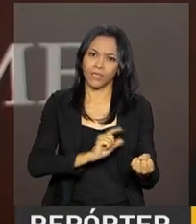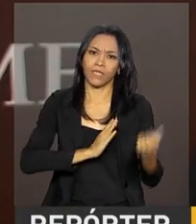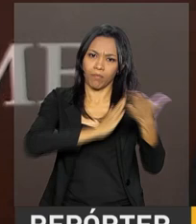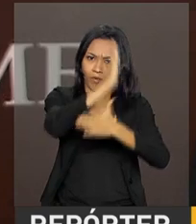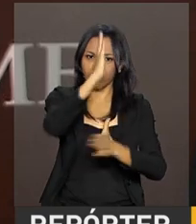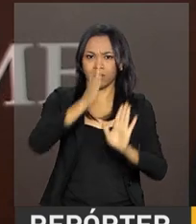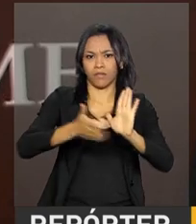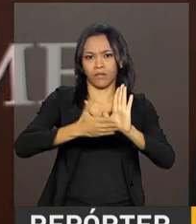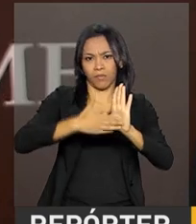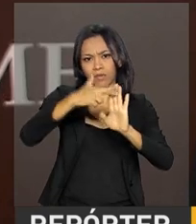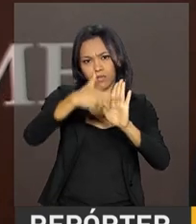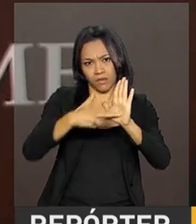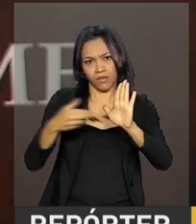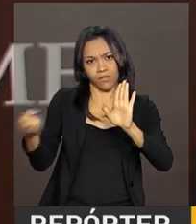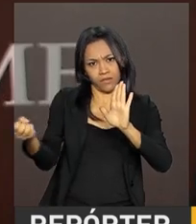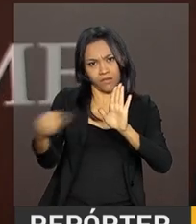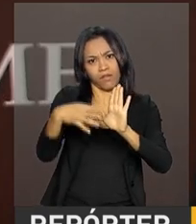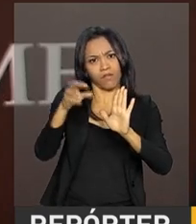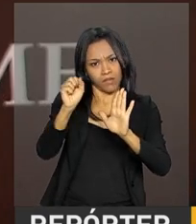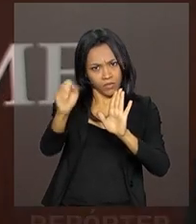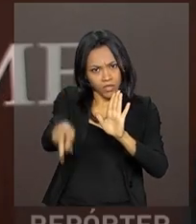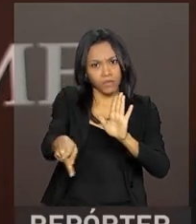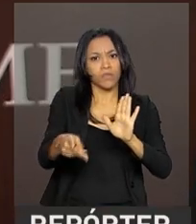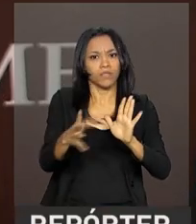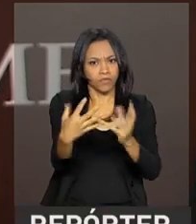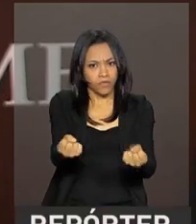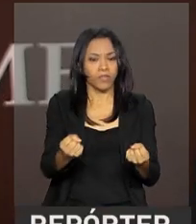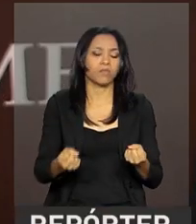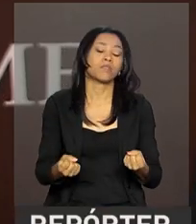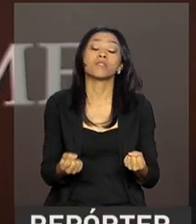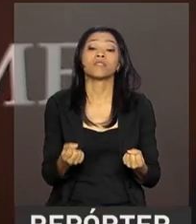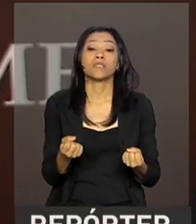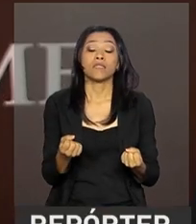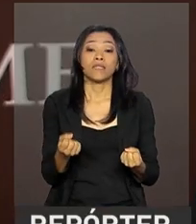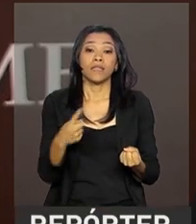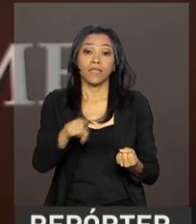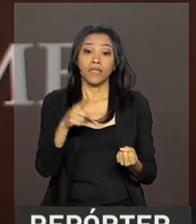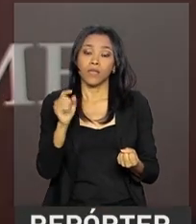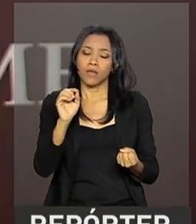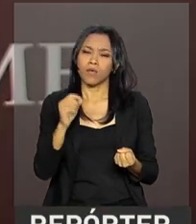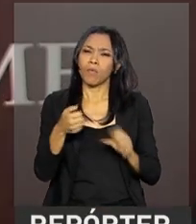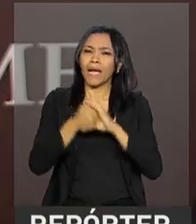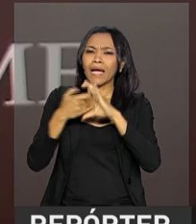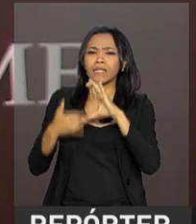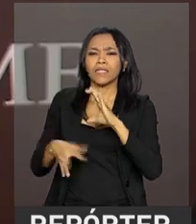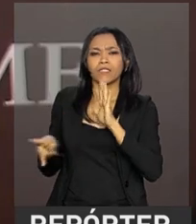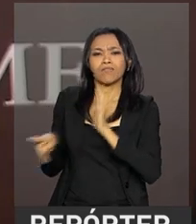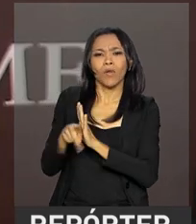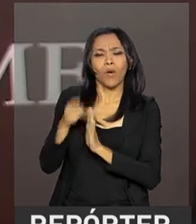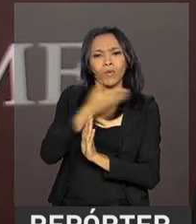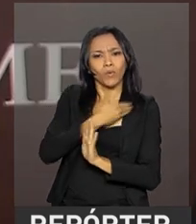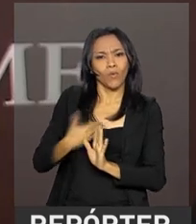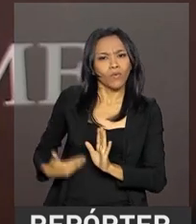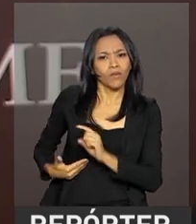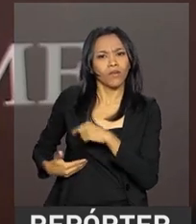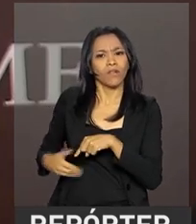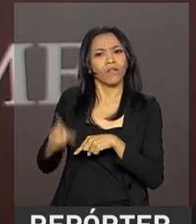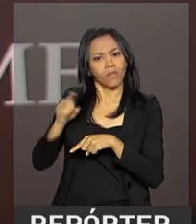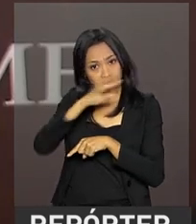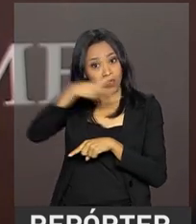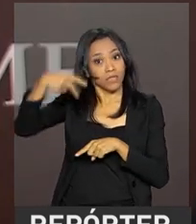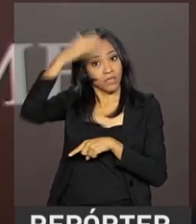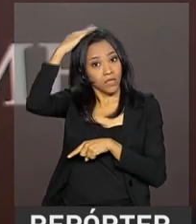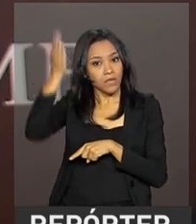porque uma característica do governo do presidente Temer é a capacidade de conversa, de diálogo,